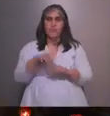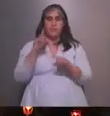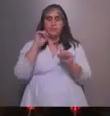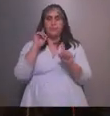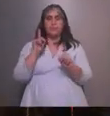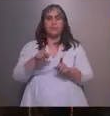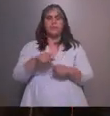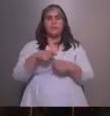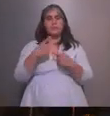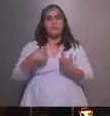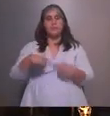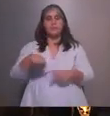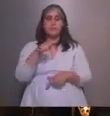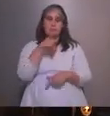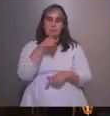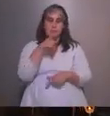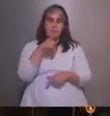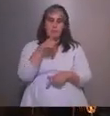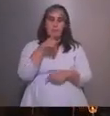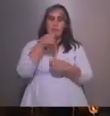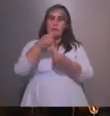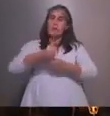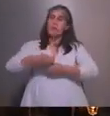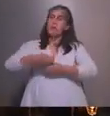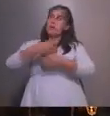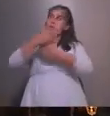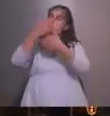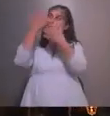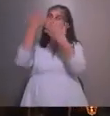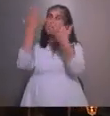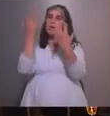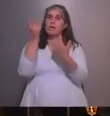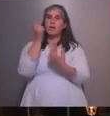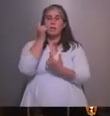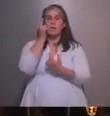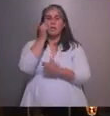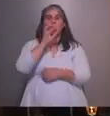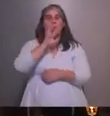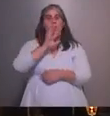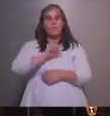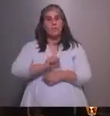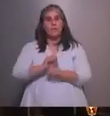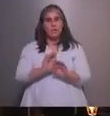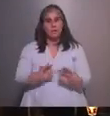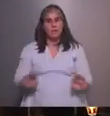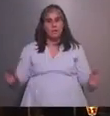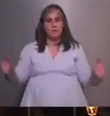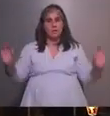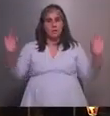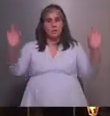Glória ao Pai, Filho e Espírito